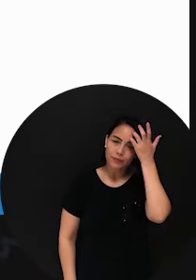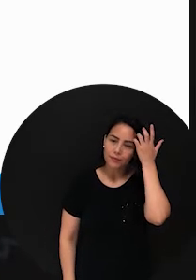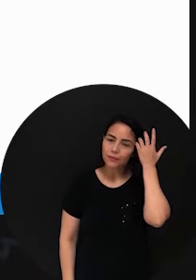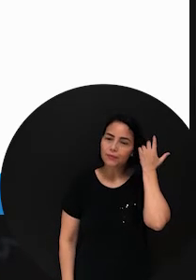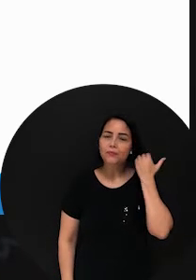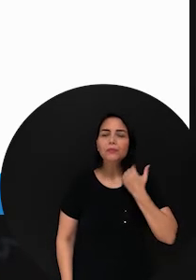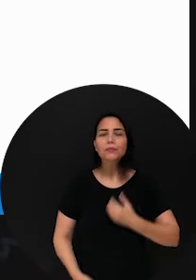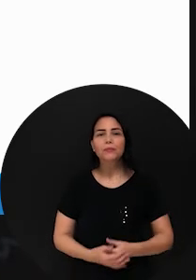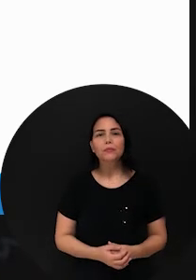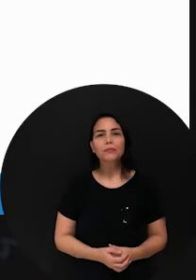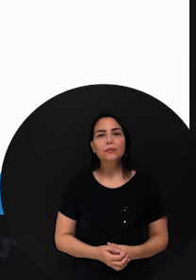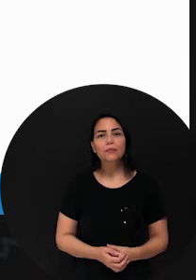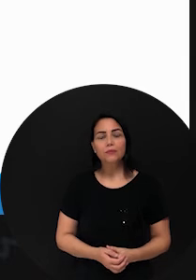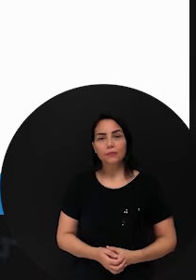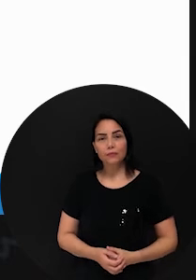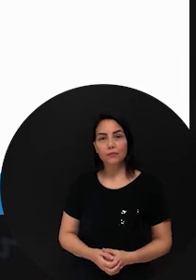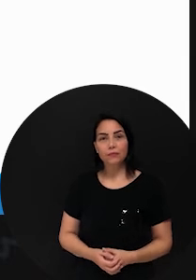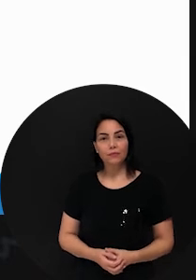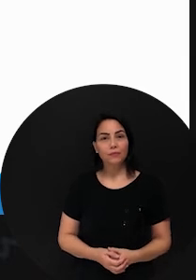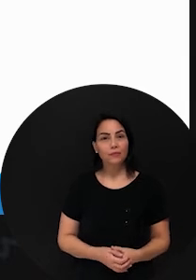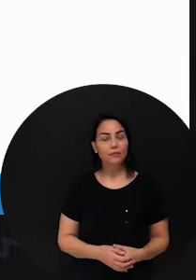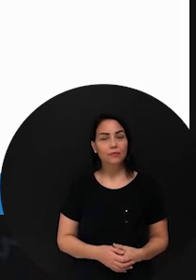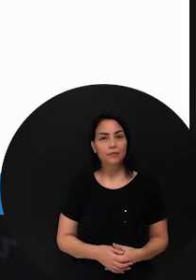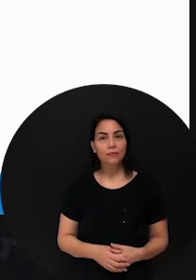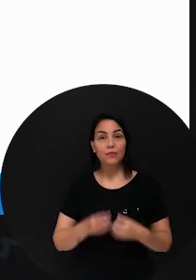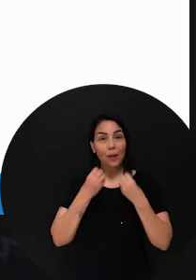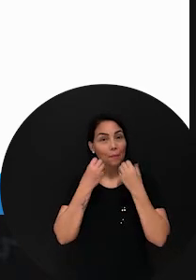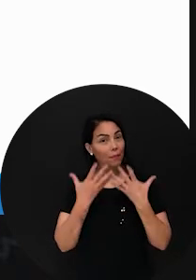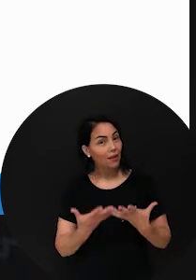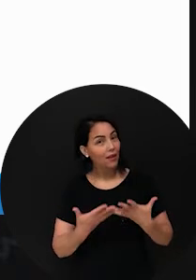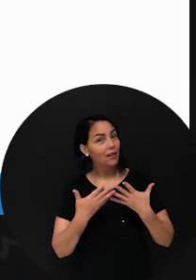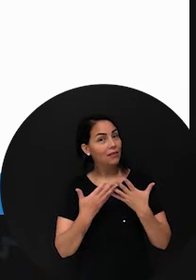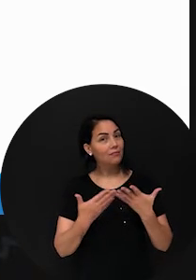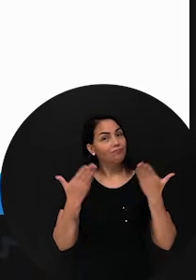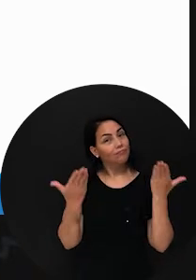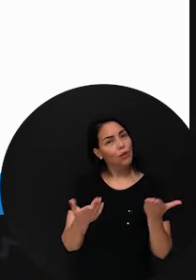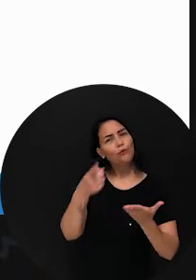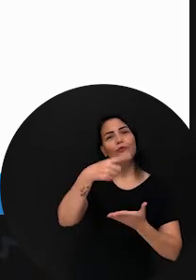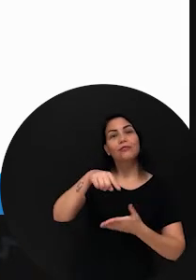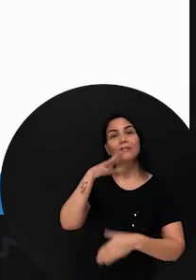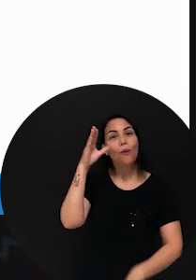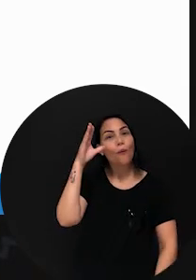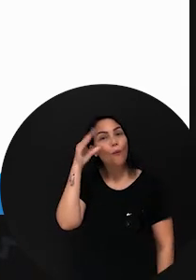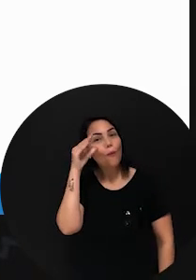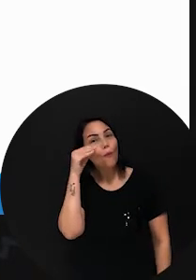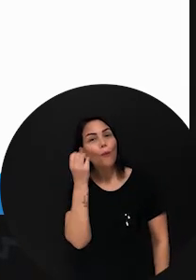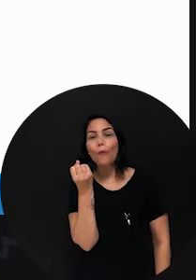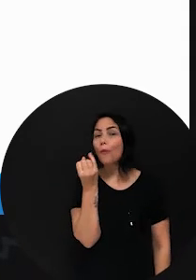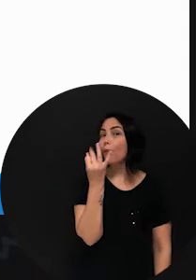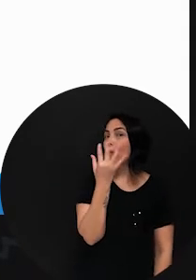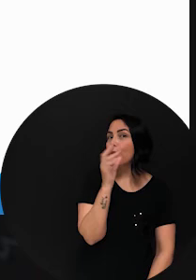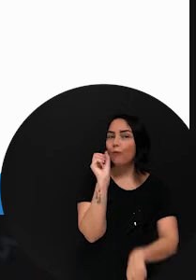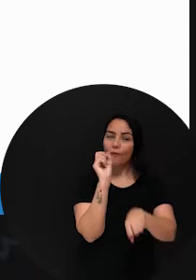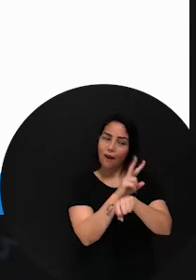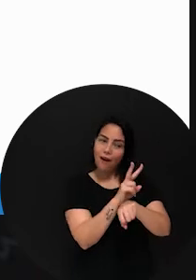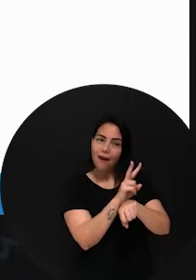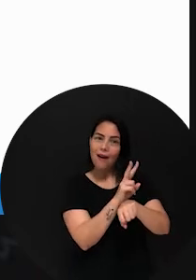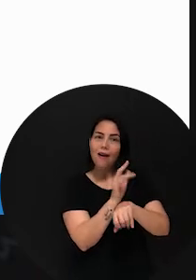Muito bem. Agora, para você que está curioso para saber quantas vagas, nós temos, então, aqui,